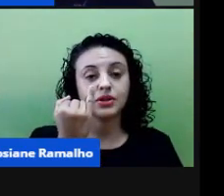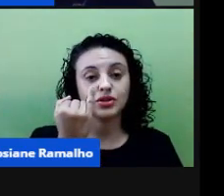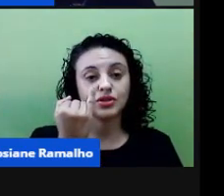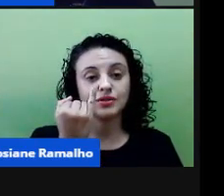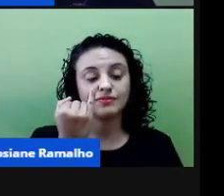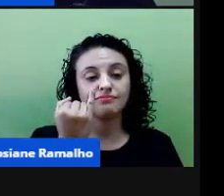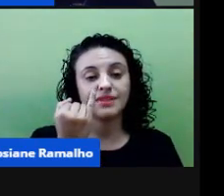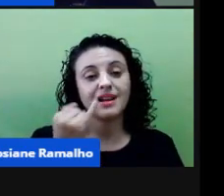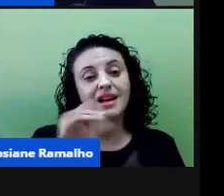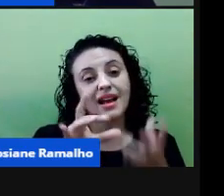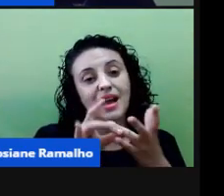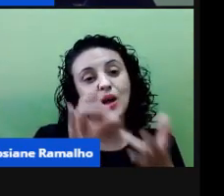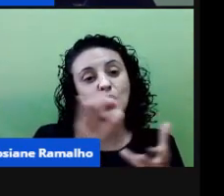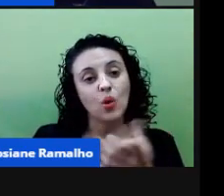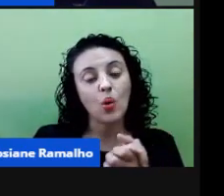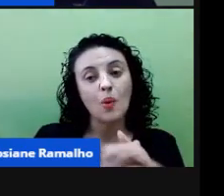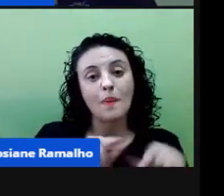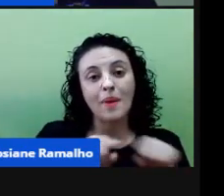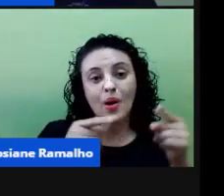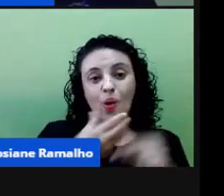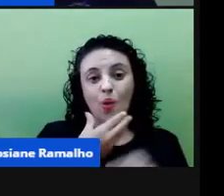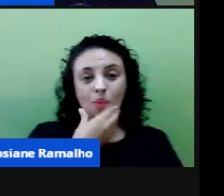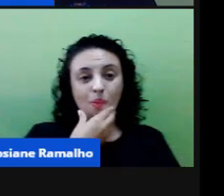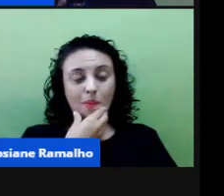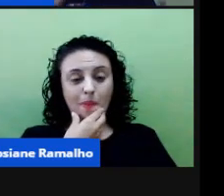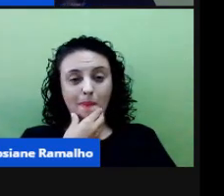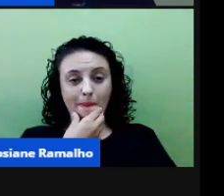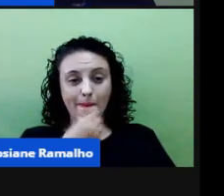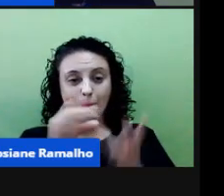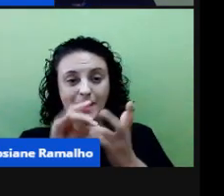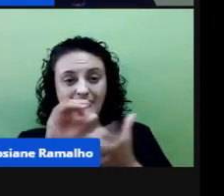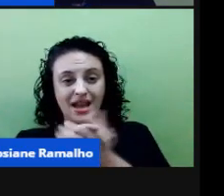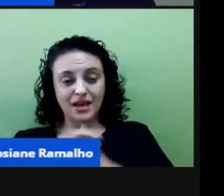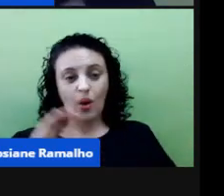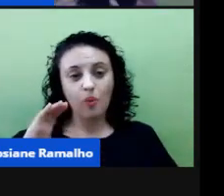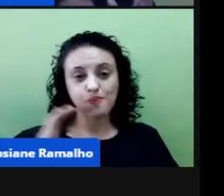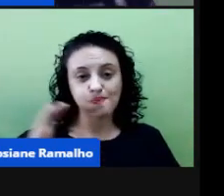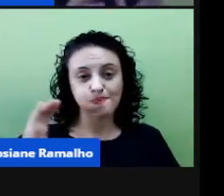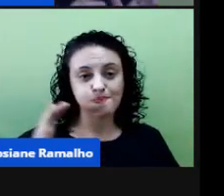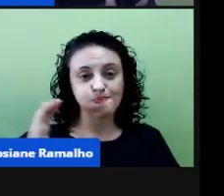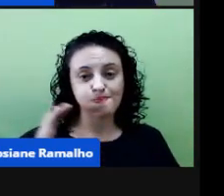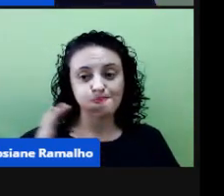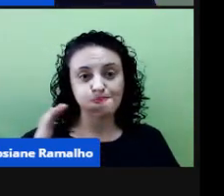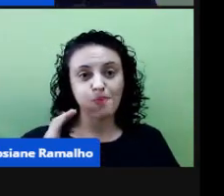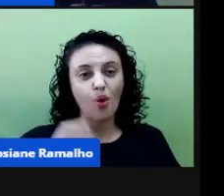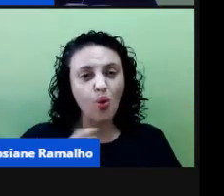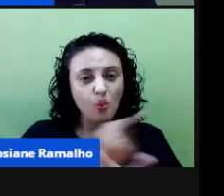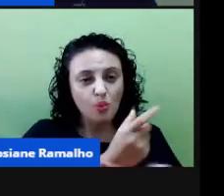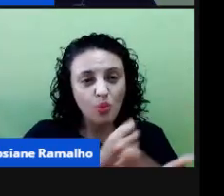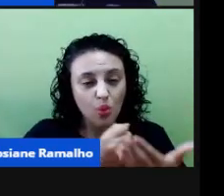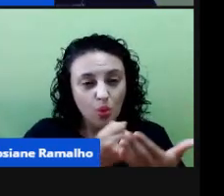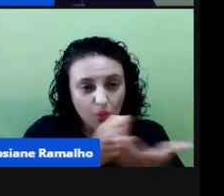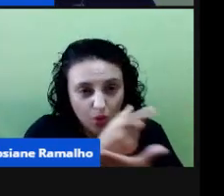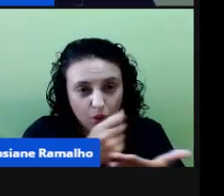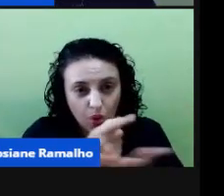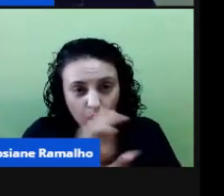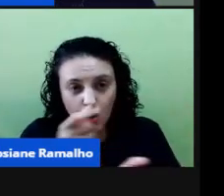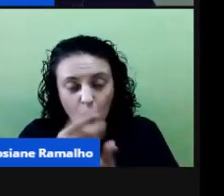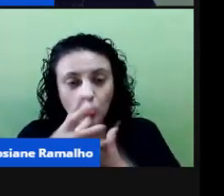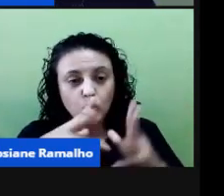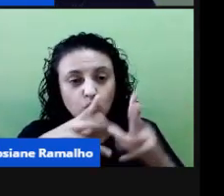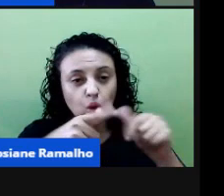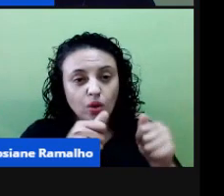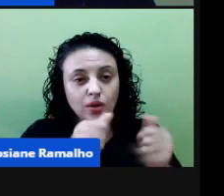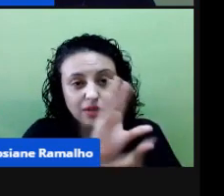passar nenhuma cópia do filme, além das exibições iniciais. Então, foi um filme visto